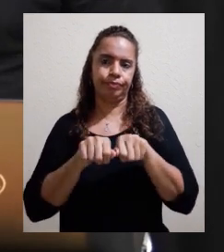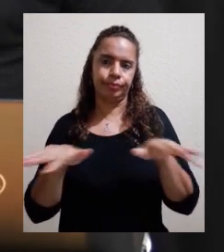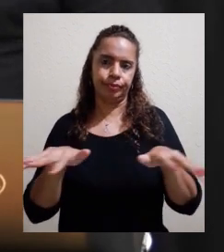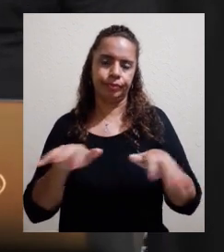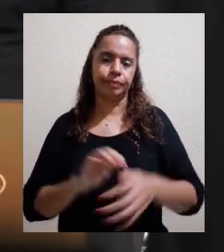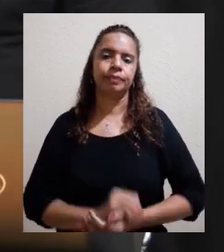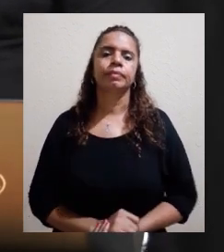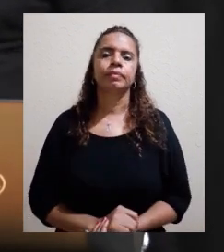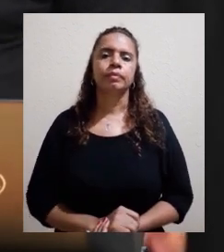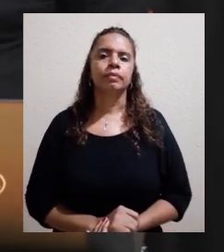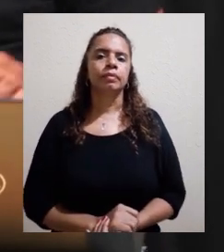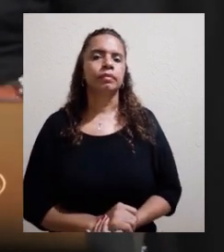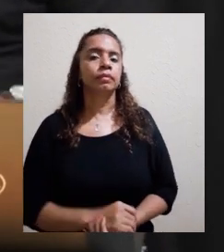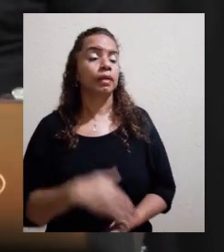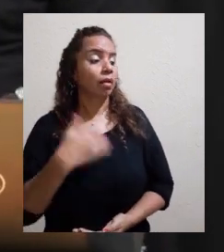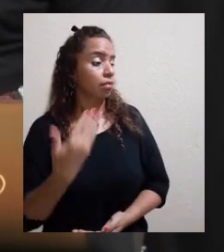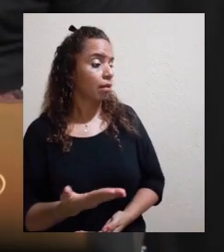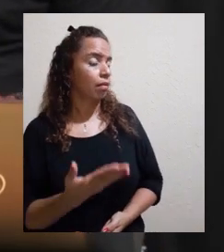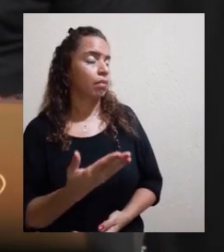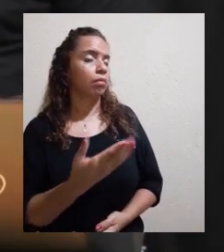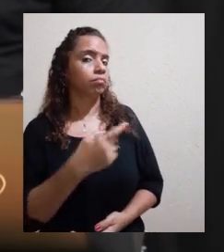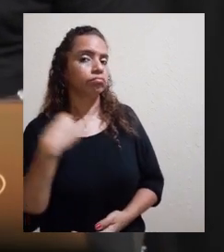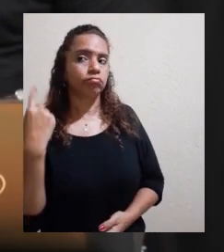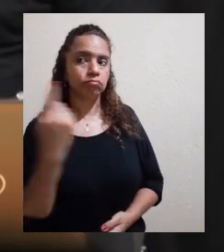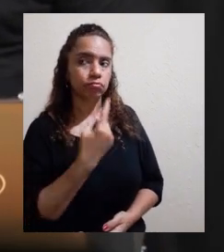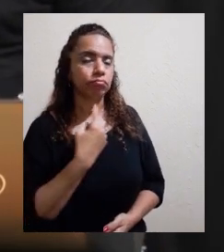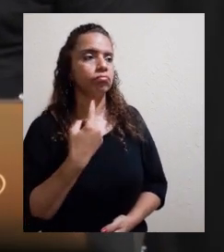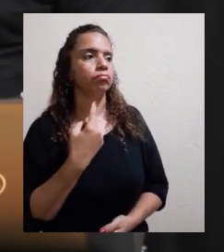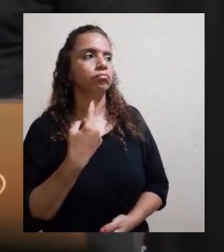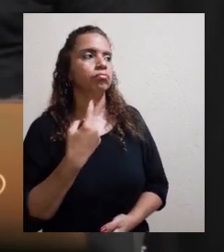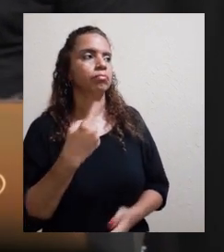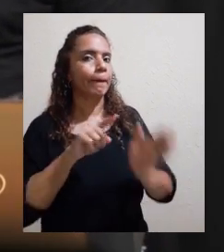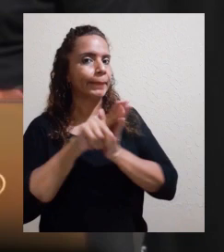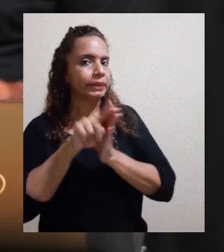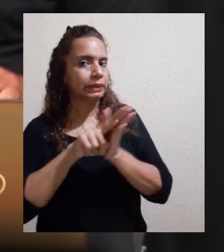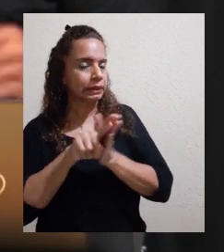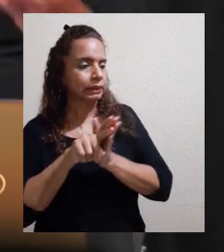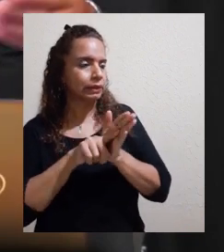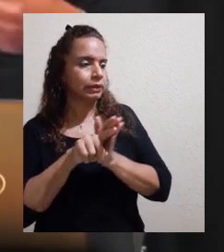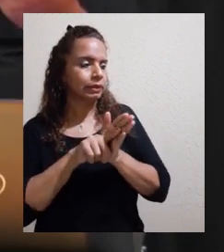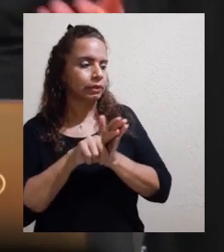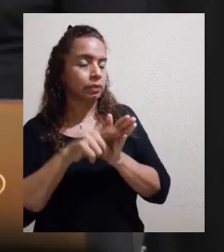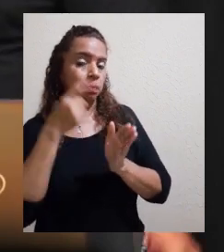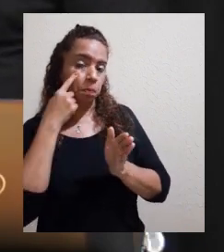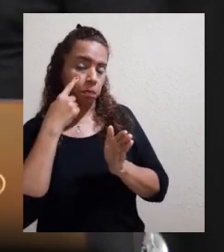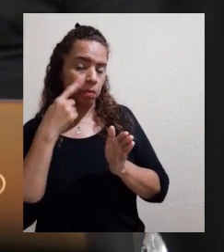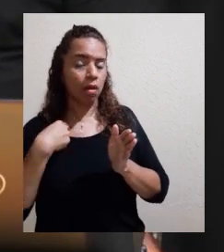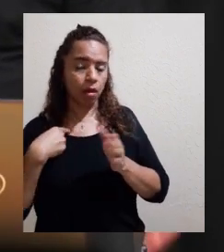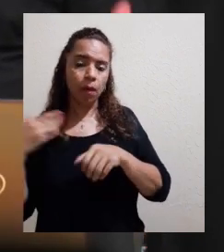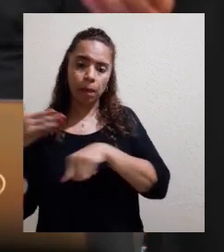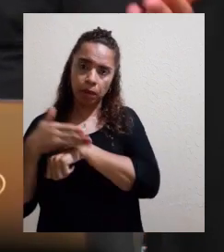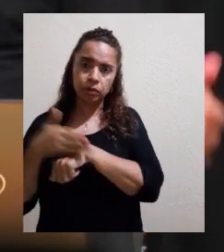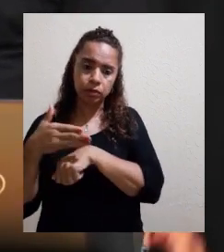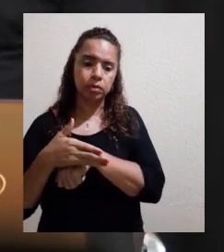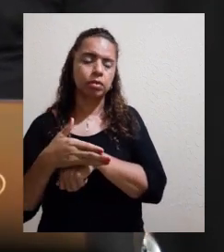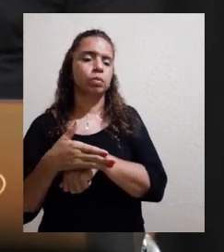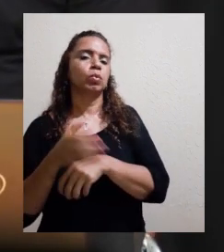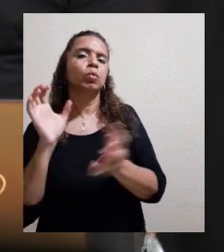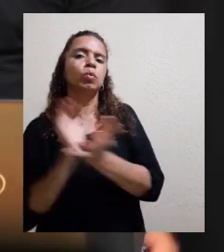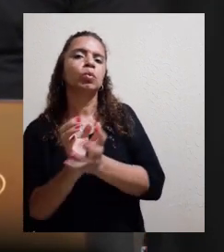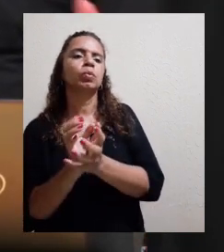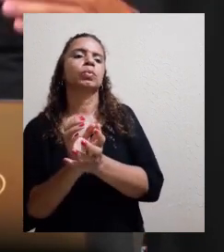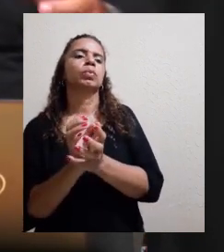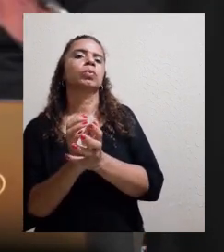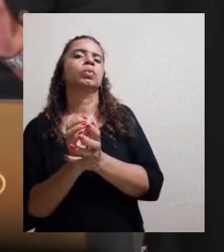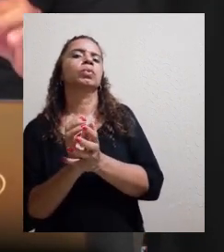né? E nessa perspectiva, das pesquisas, eu faço parte de um grupo